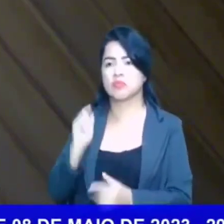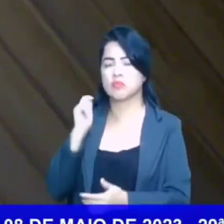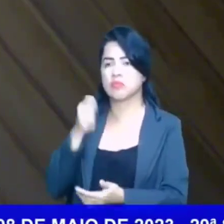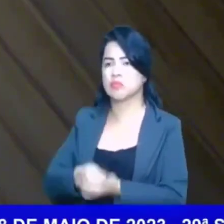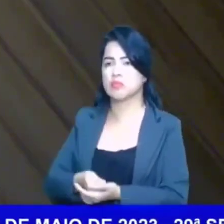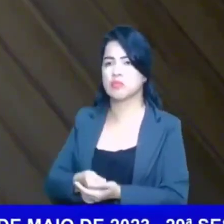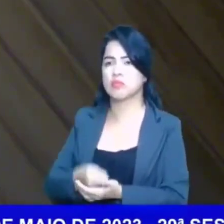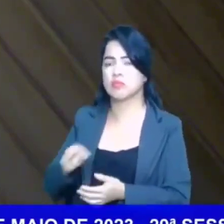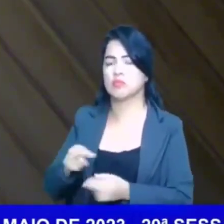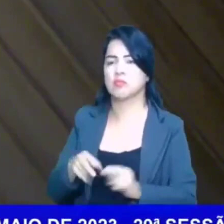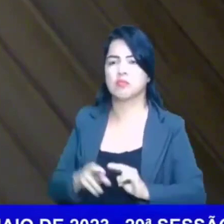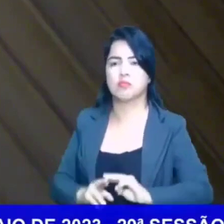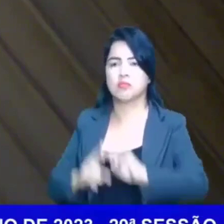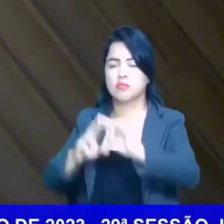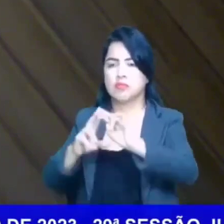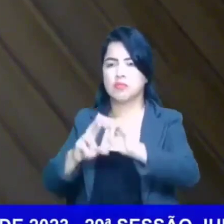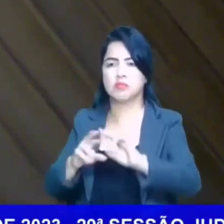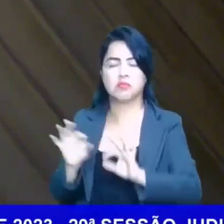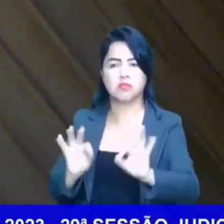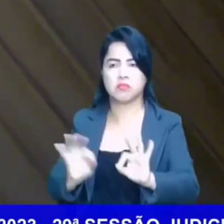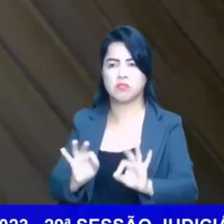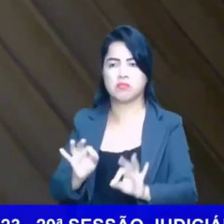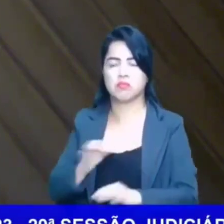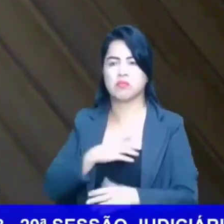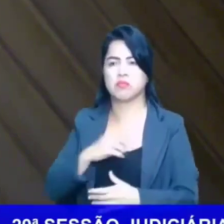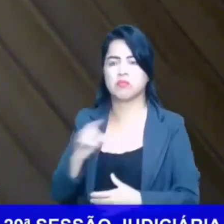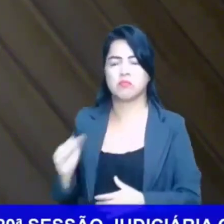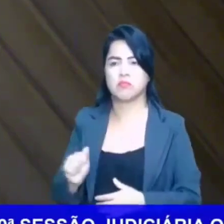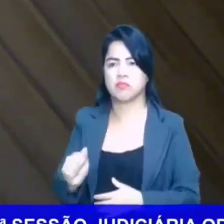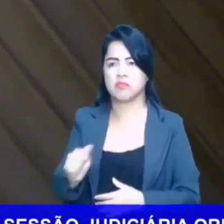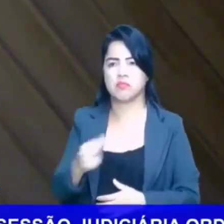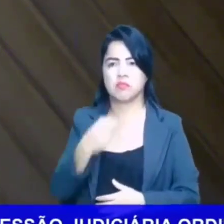naquela representação. Então,